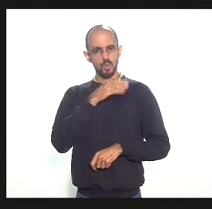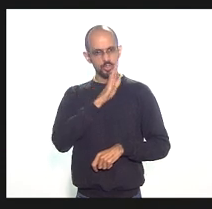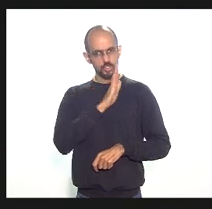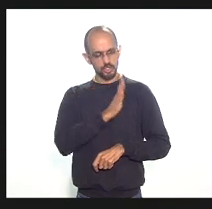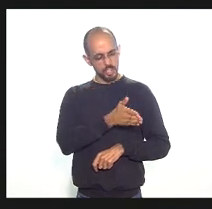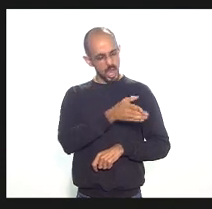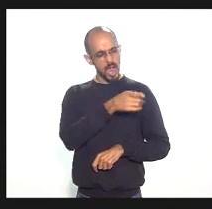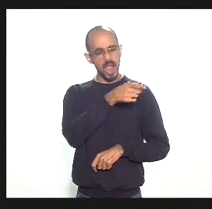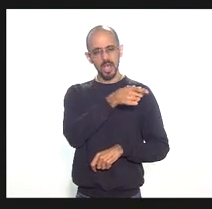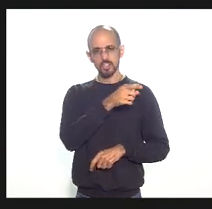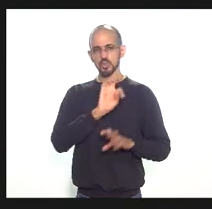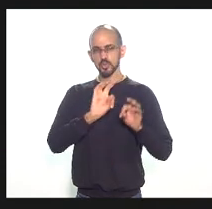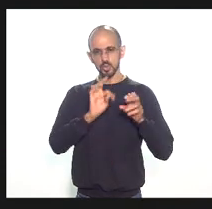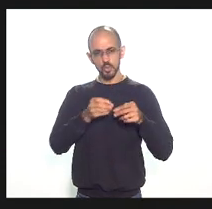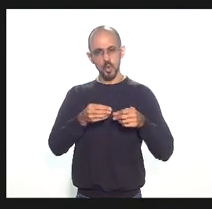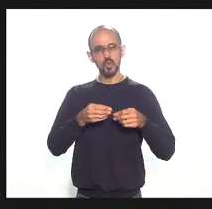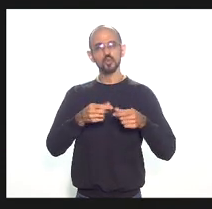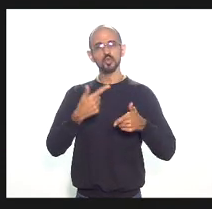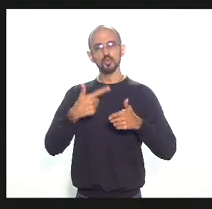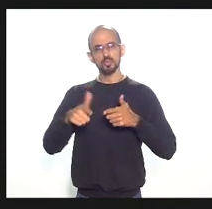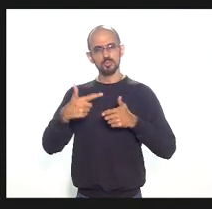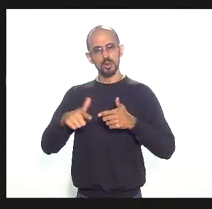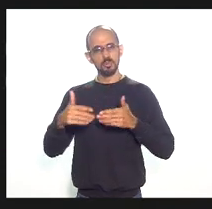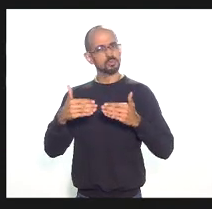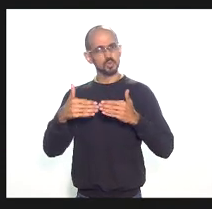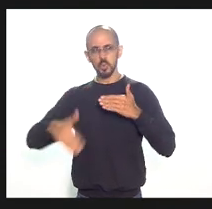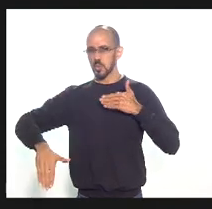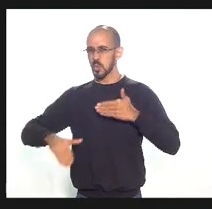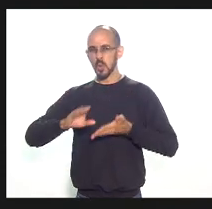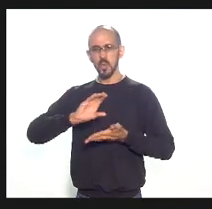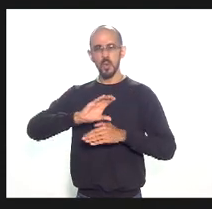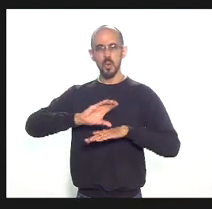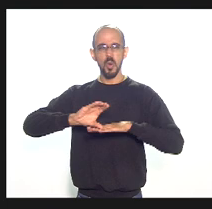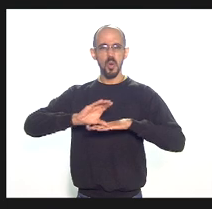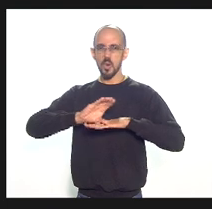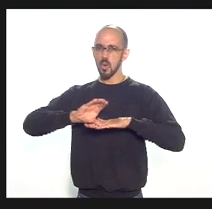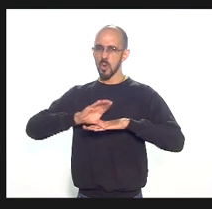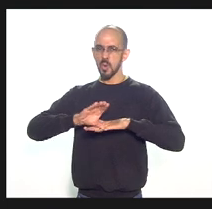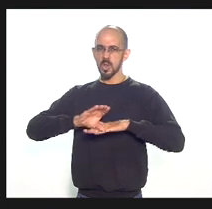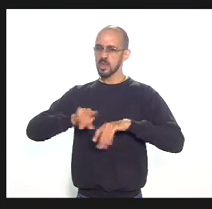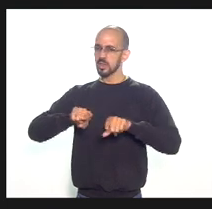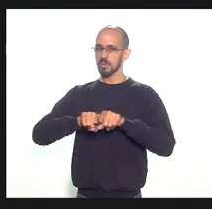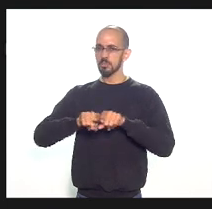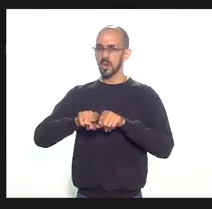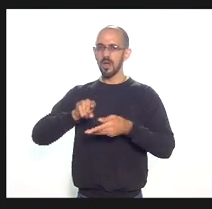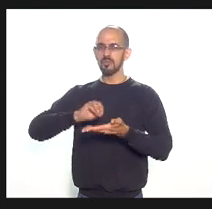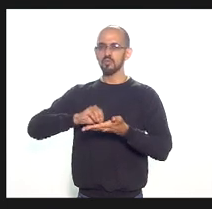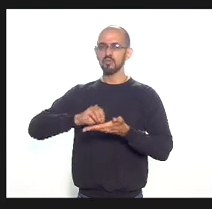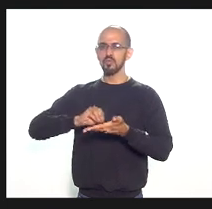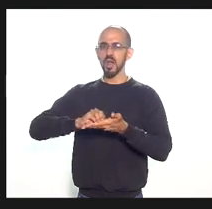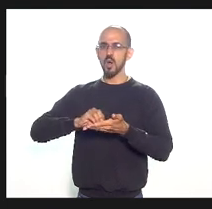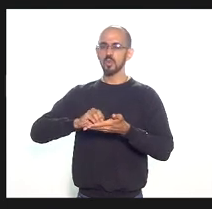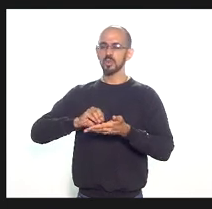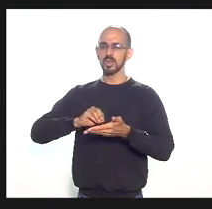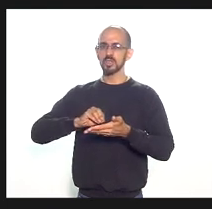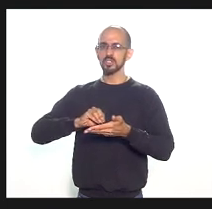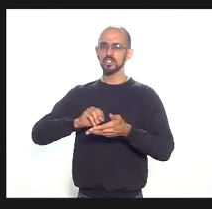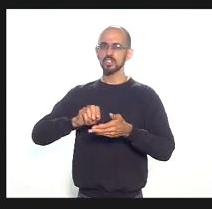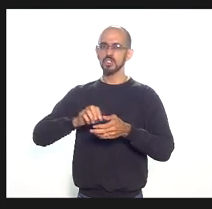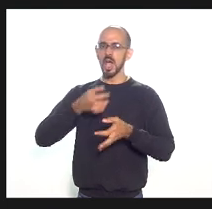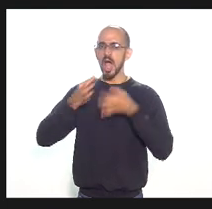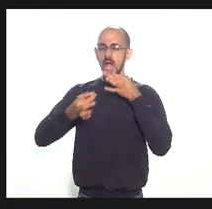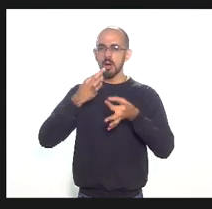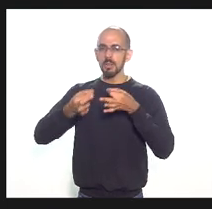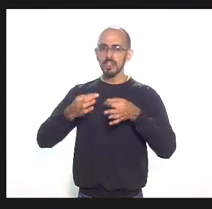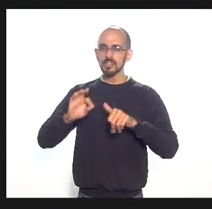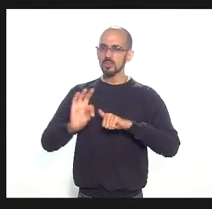inconstitucionalidades e despropósitos técnicos a respeito do projeto. E eu venho dizer o seguinte, se